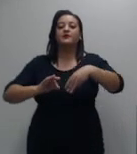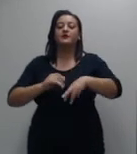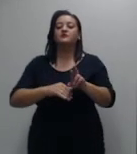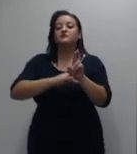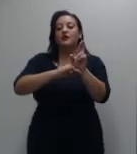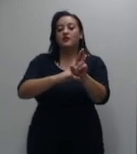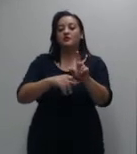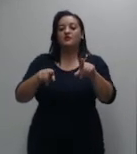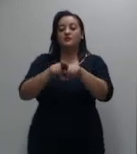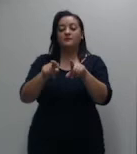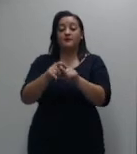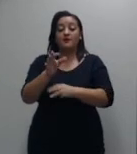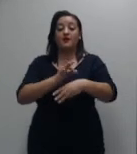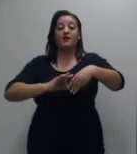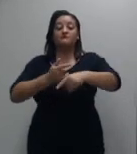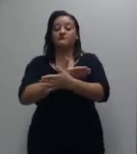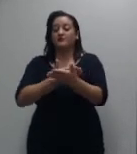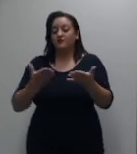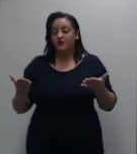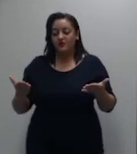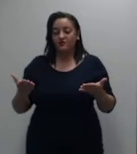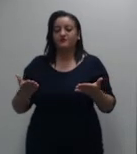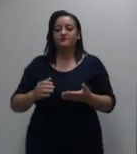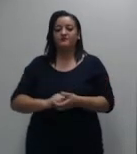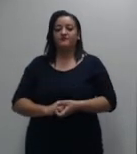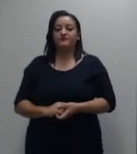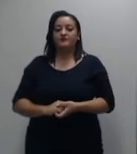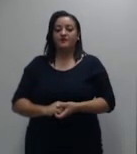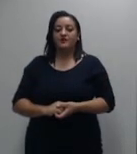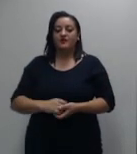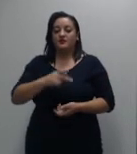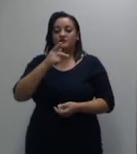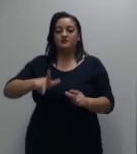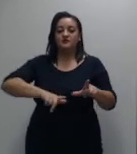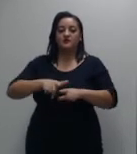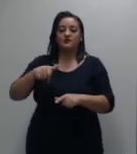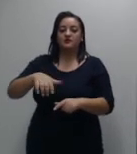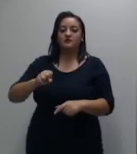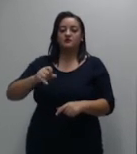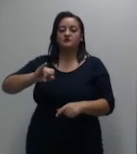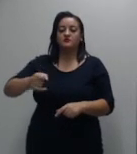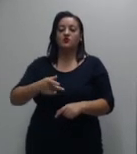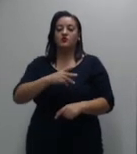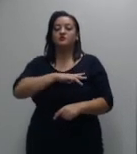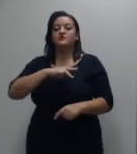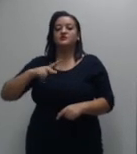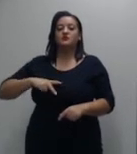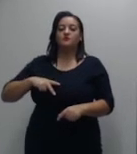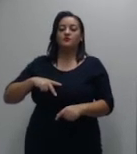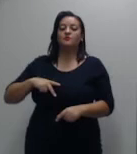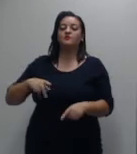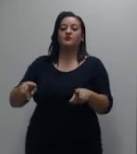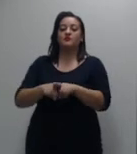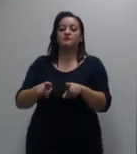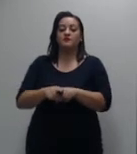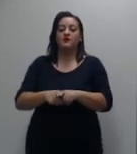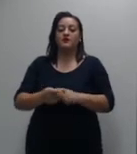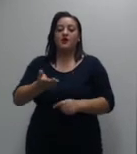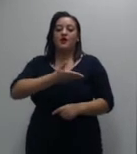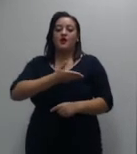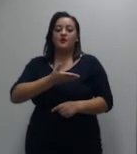excelentíssimos ministros e ministras componente da potencial representante Ministério Público nove colegas